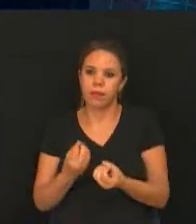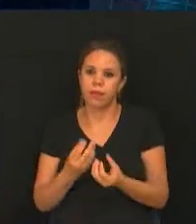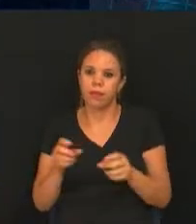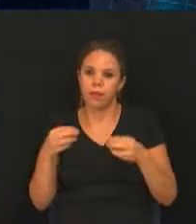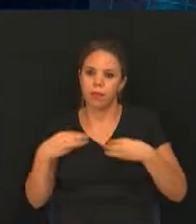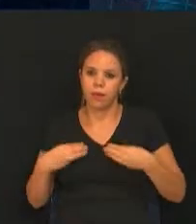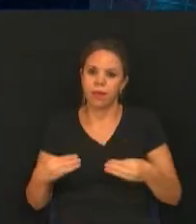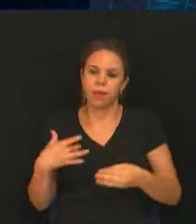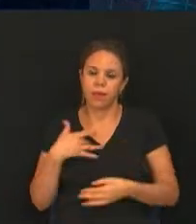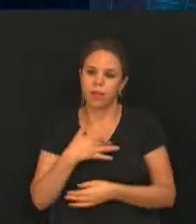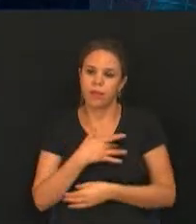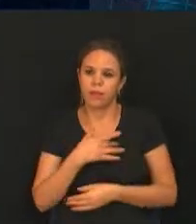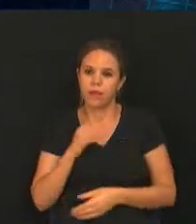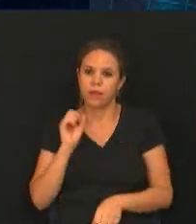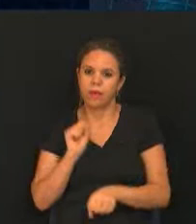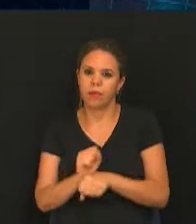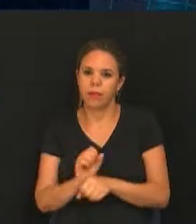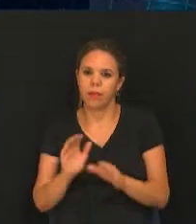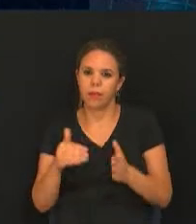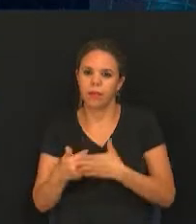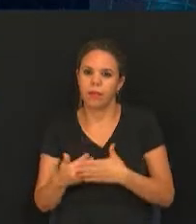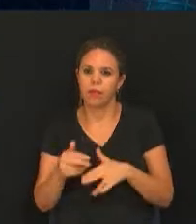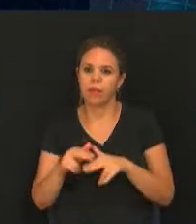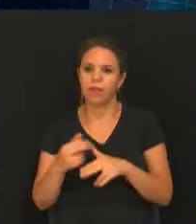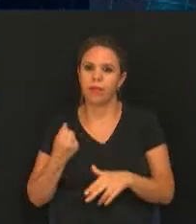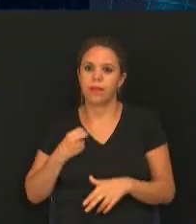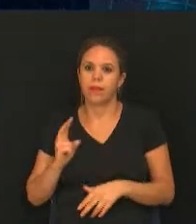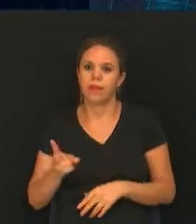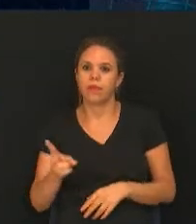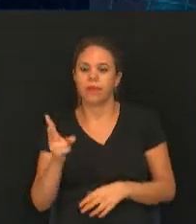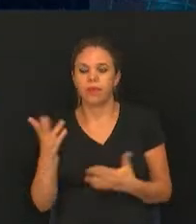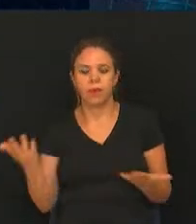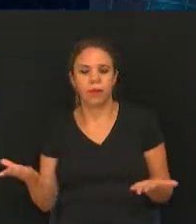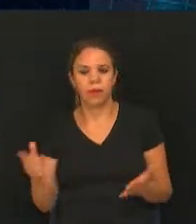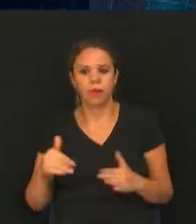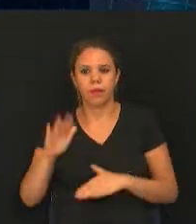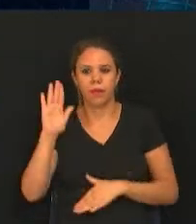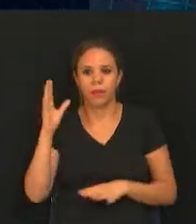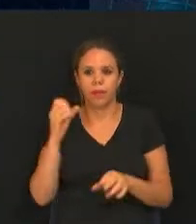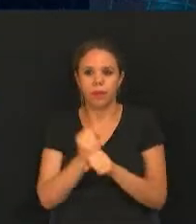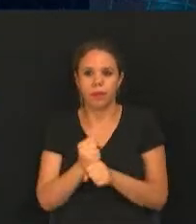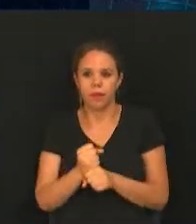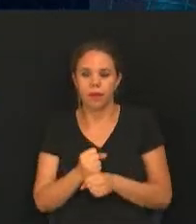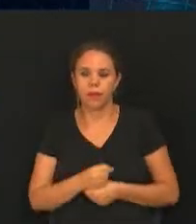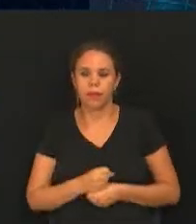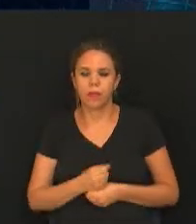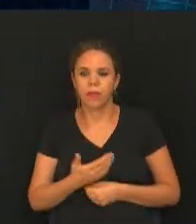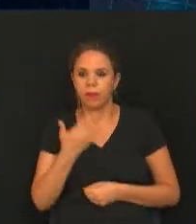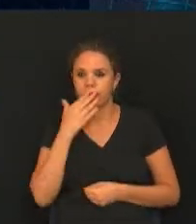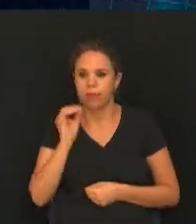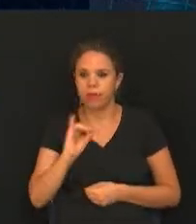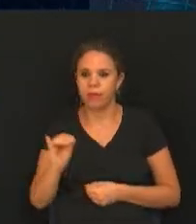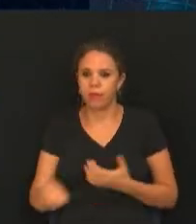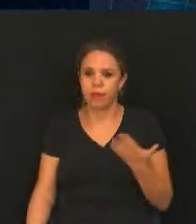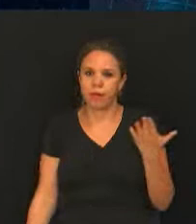da Saúde está fora do ar, por isso que esse número aqui na cidade pode ser subnotificado. Indaiatuba,